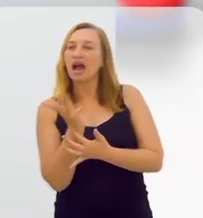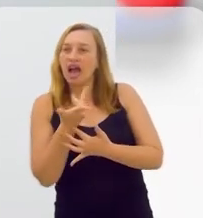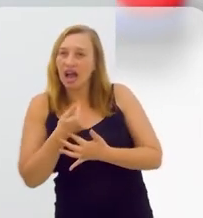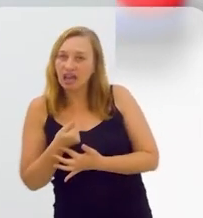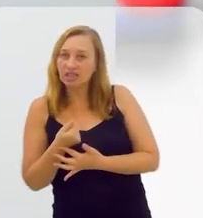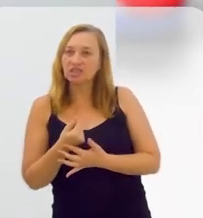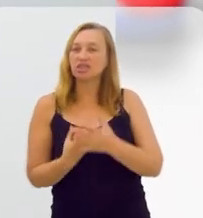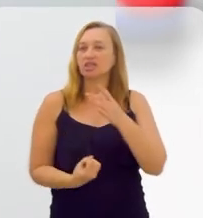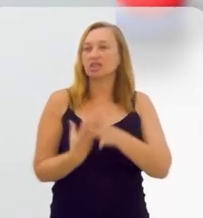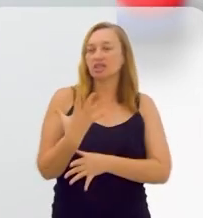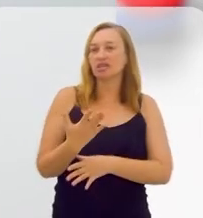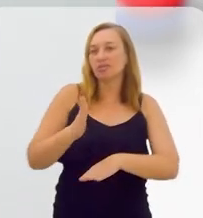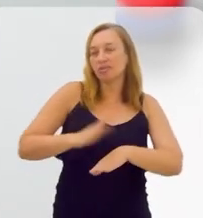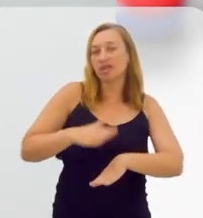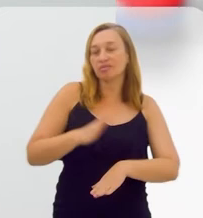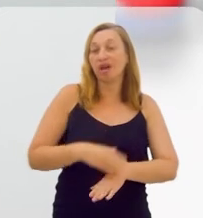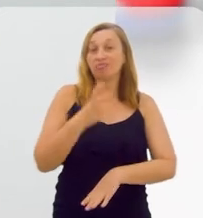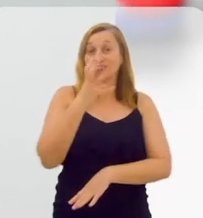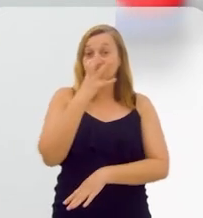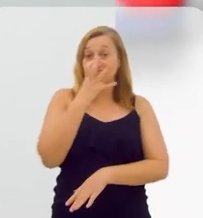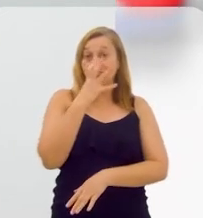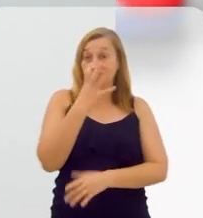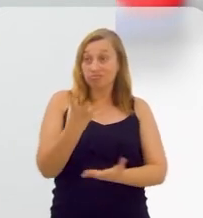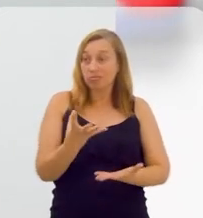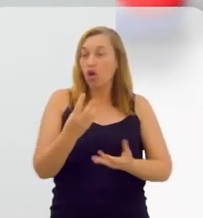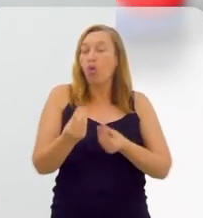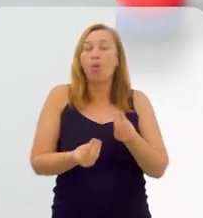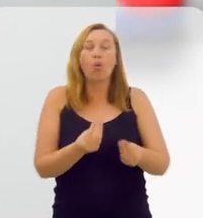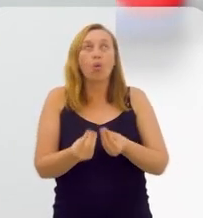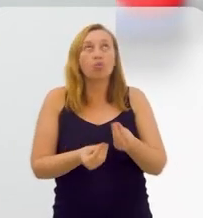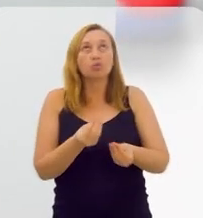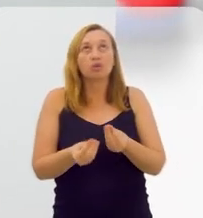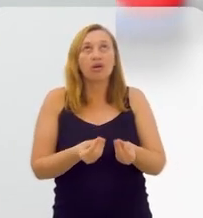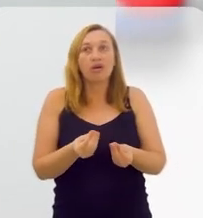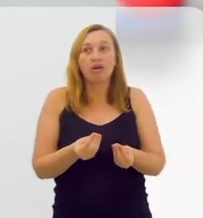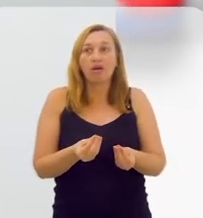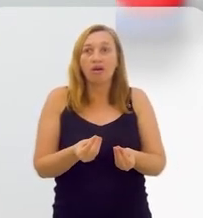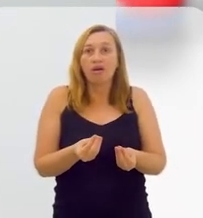vez mais nos surpreendemos, assim,